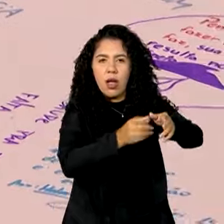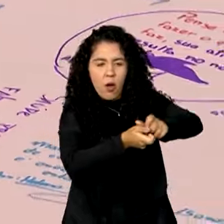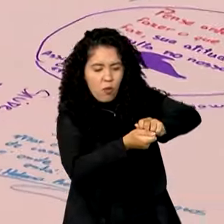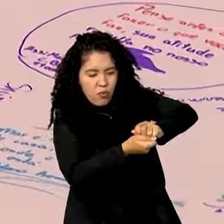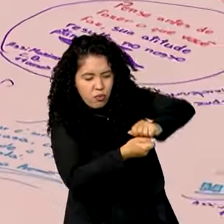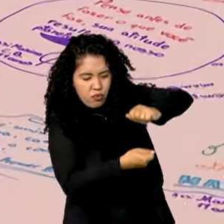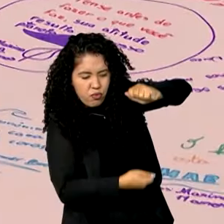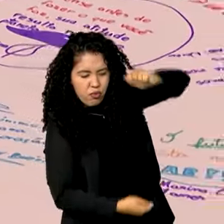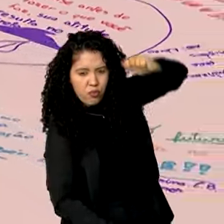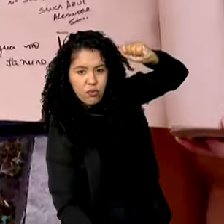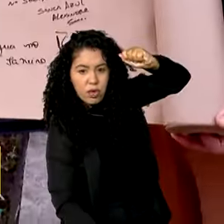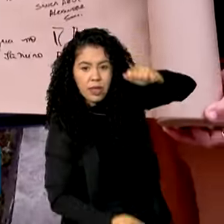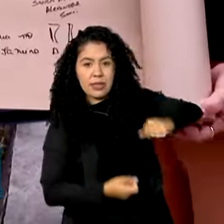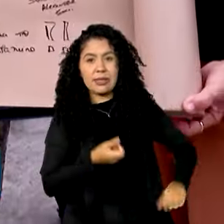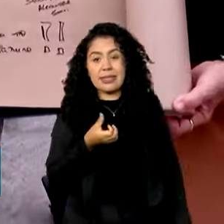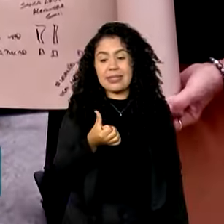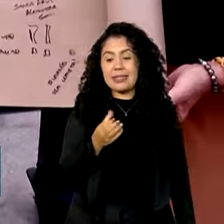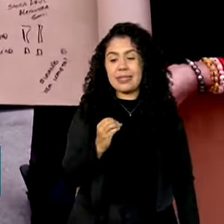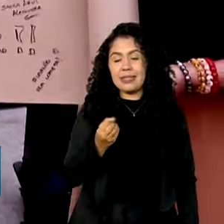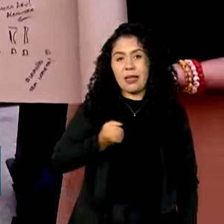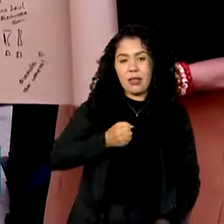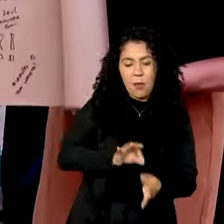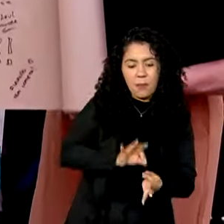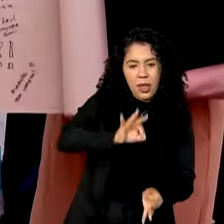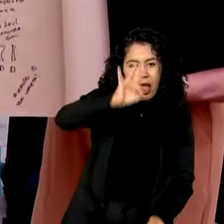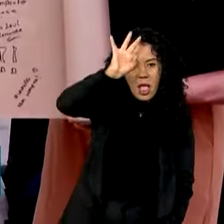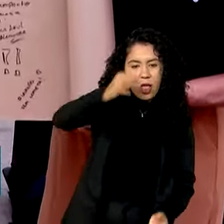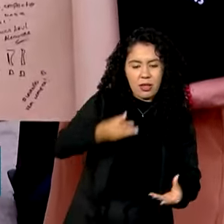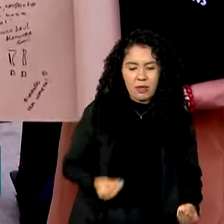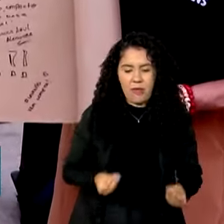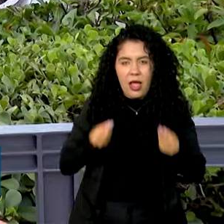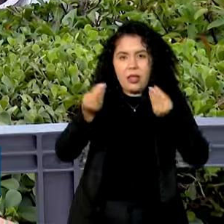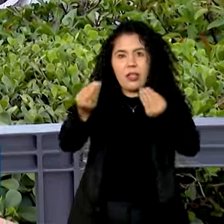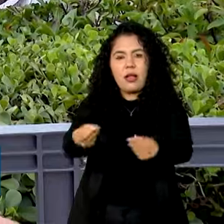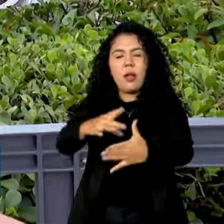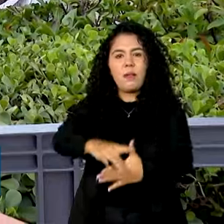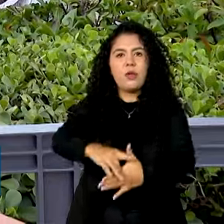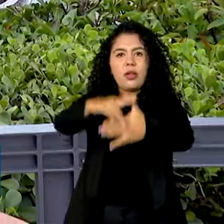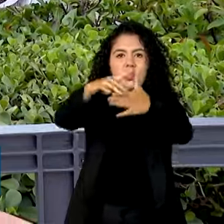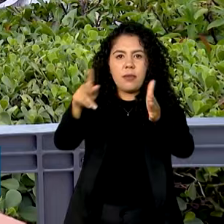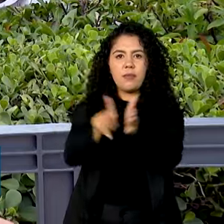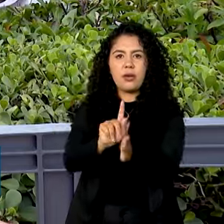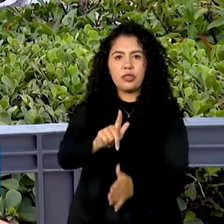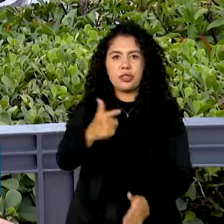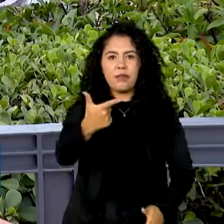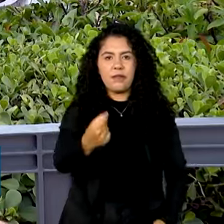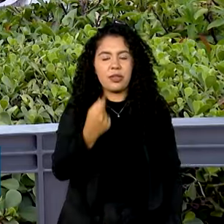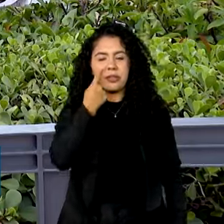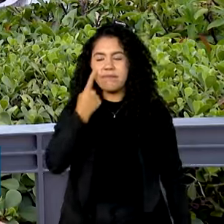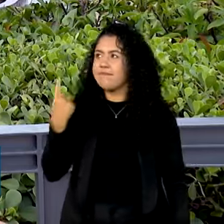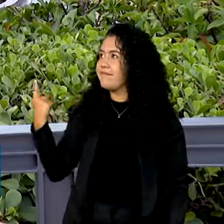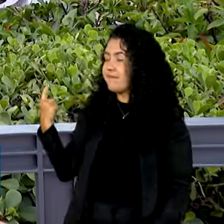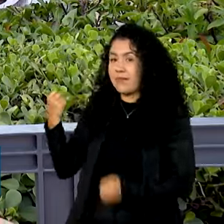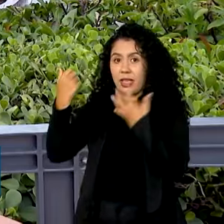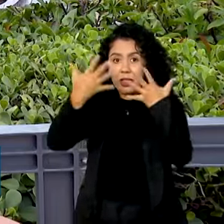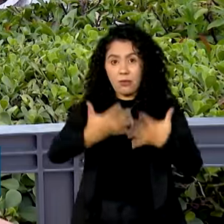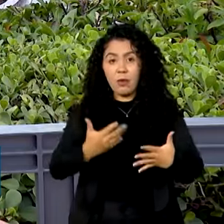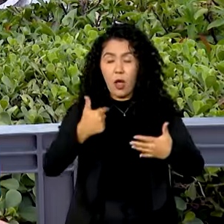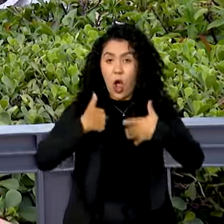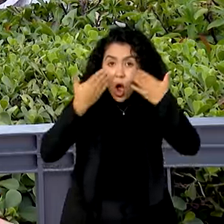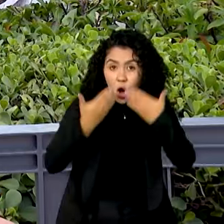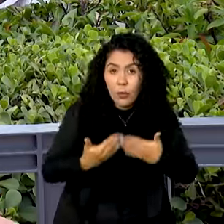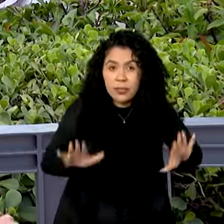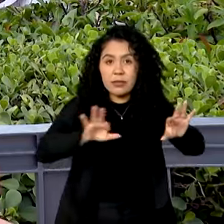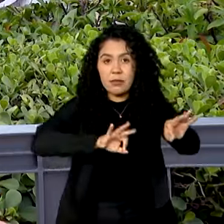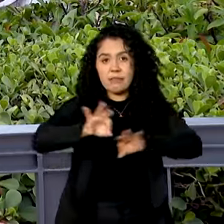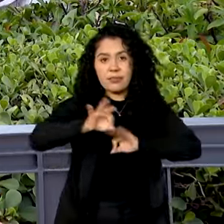60 metros de comprimento será entregue aos líderes do G20. Olha, quando nós começamos a fazer o projeto de trazer